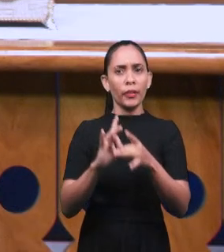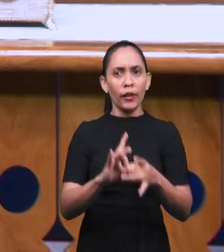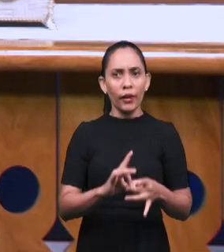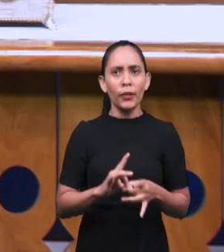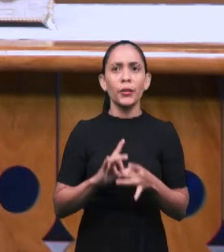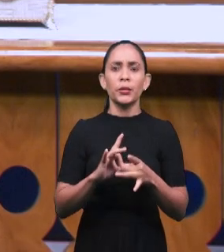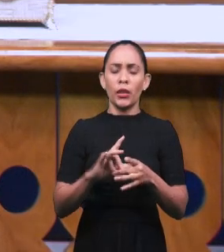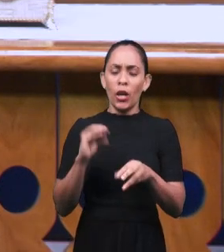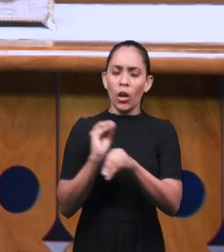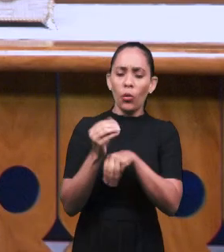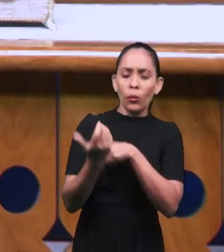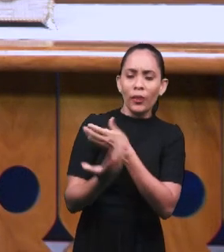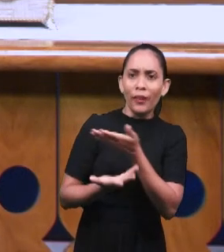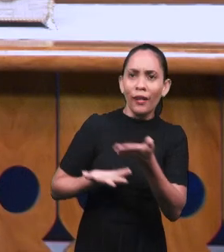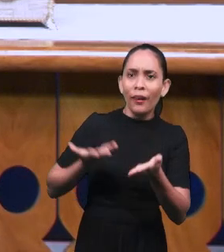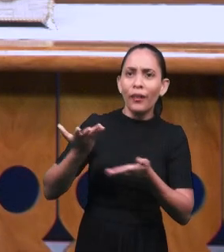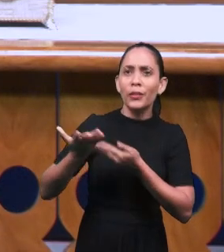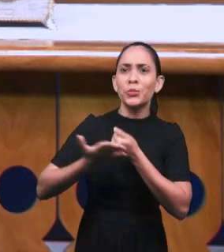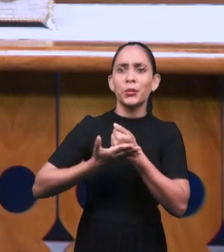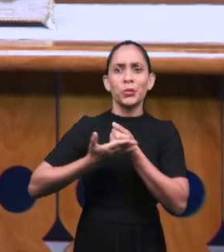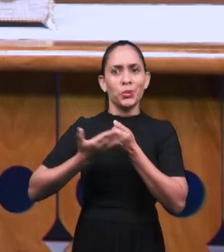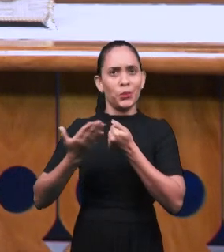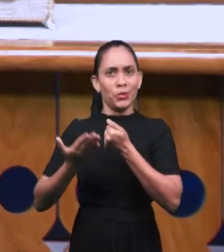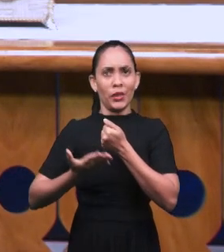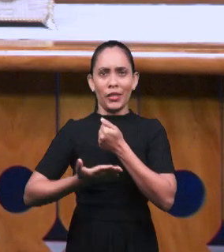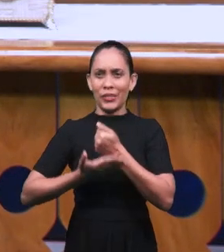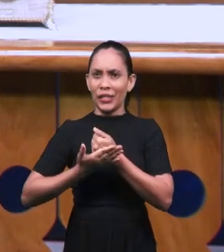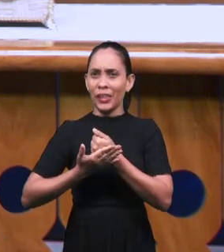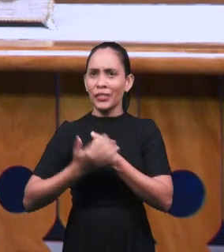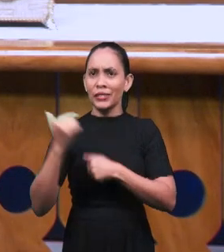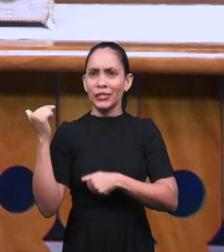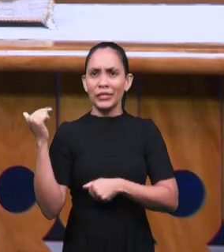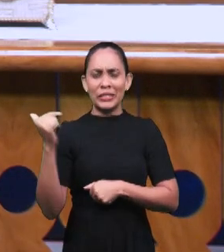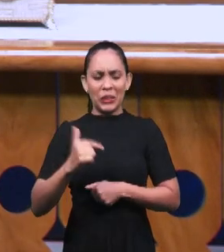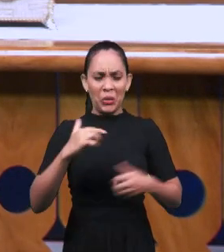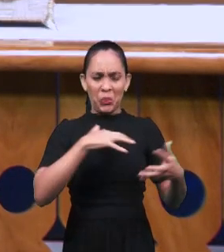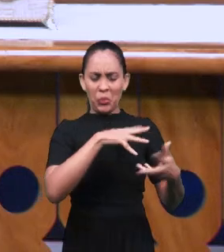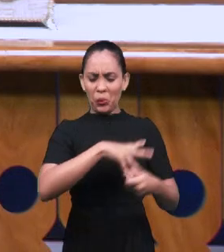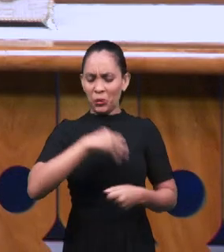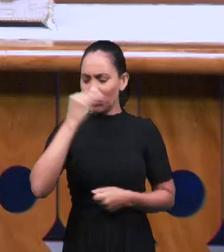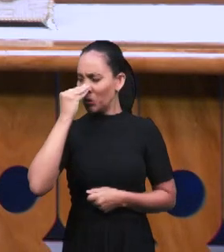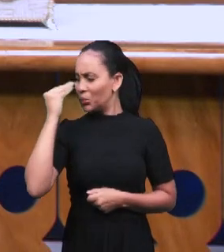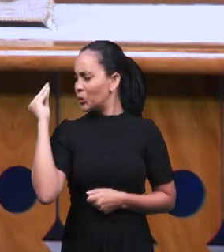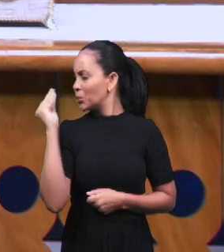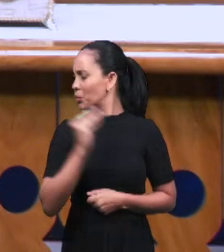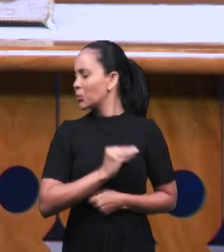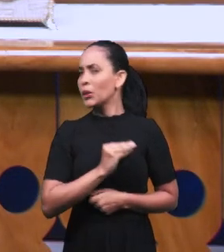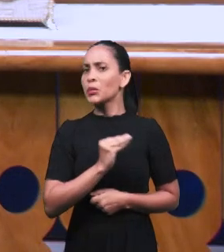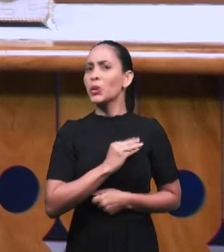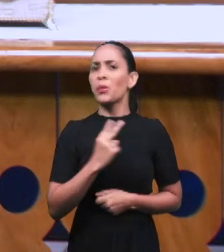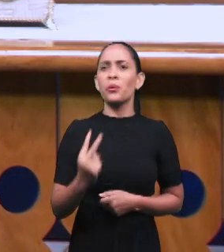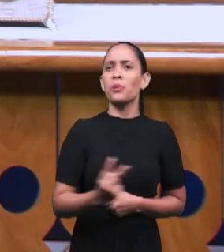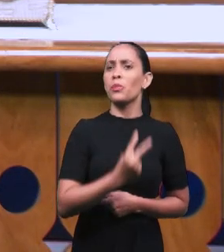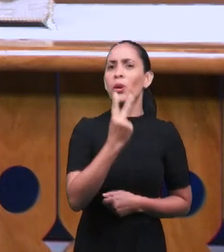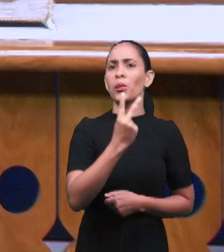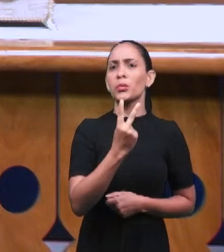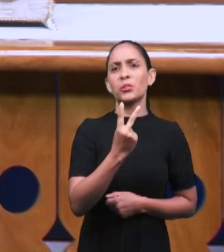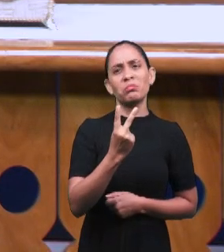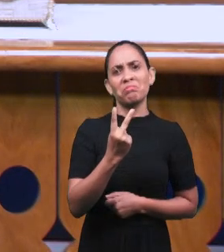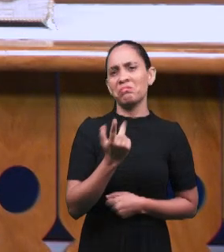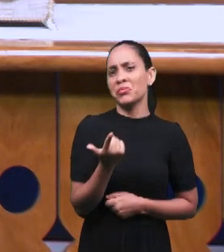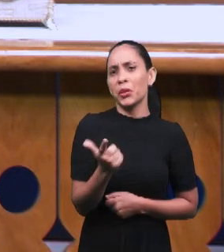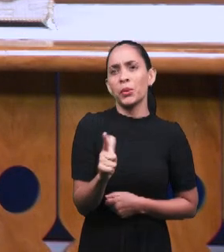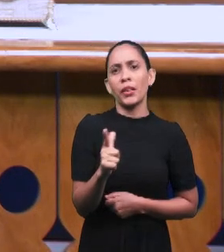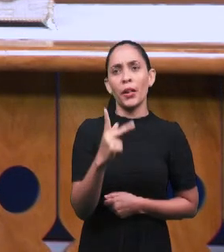zelo, é o desprezo daquilo que não tem valor para a vida espiritual e